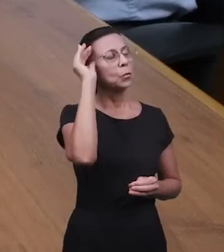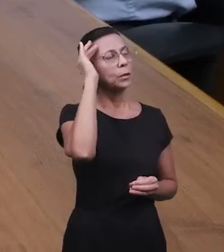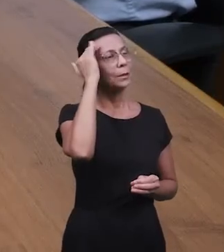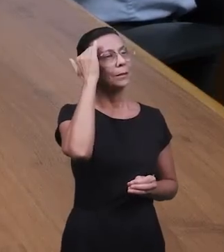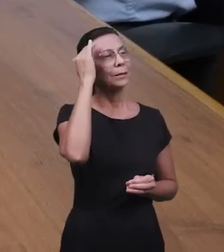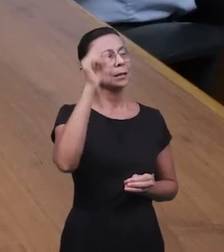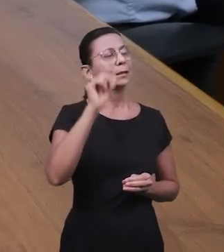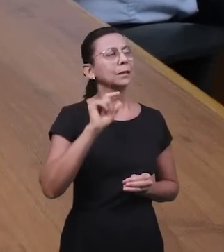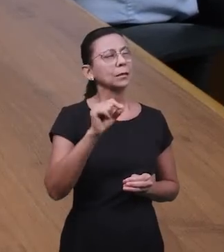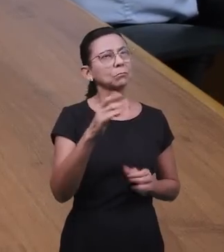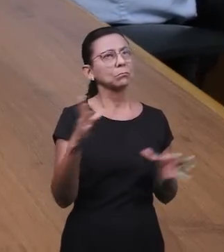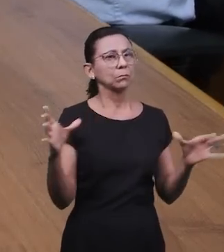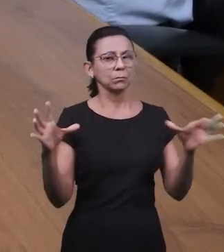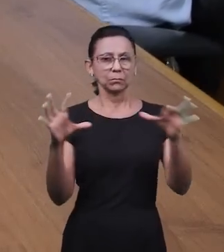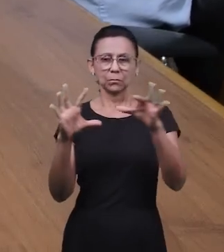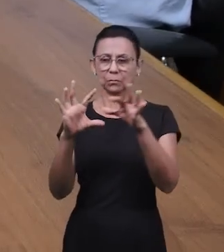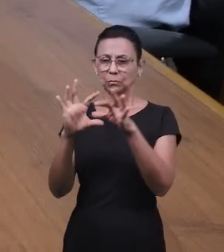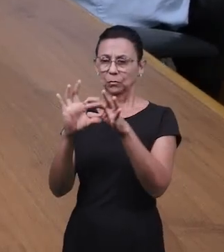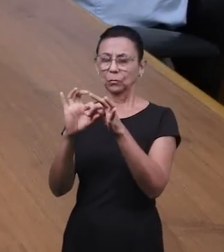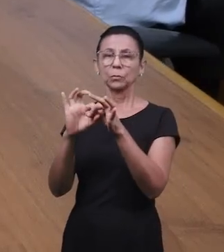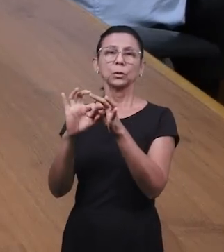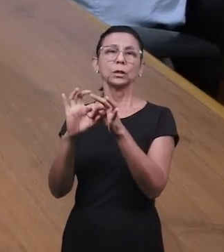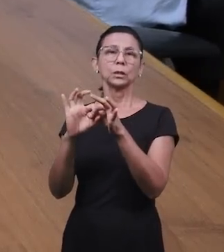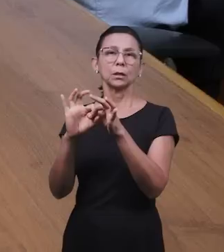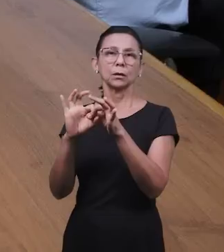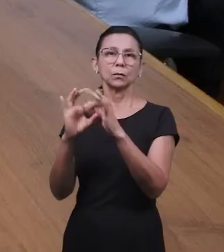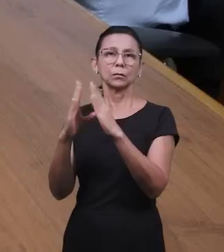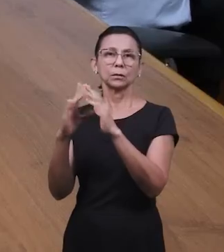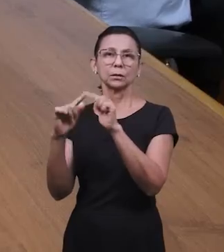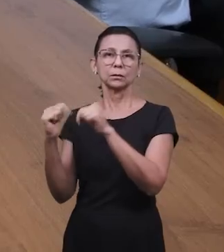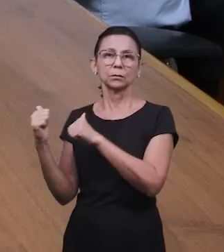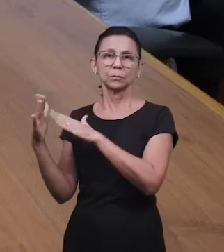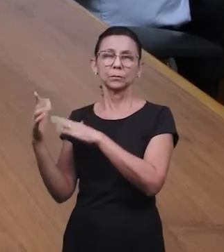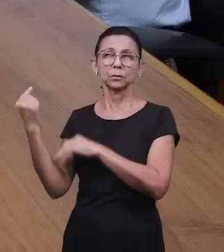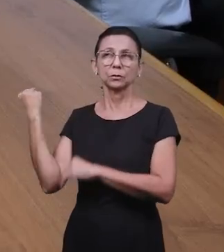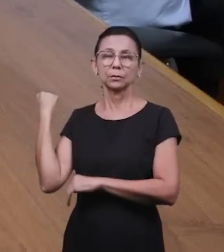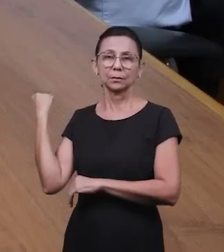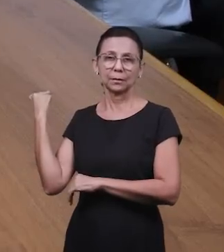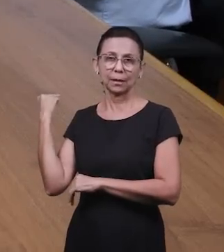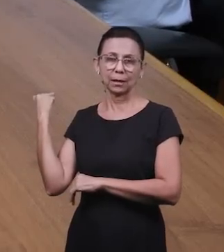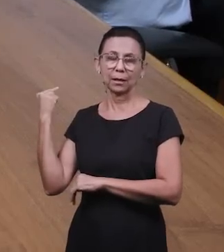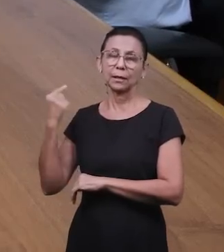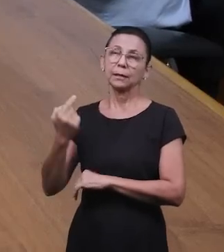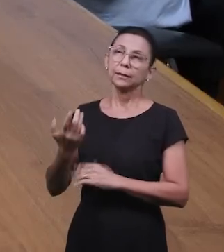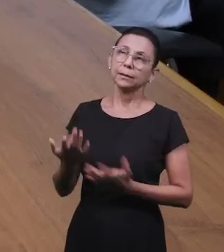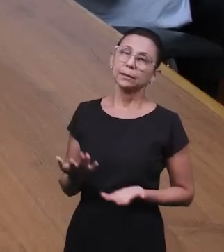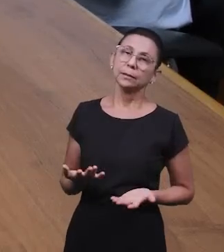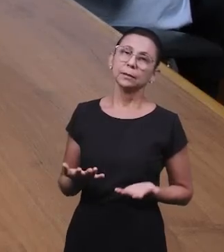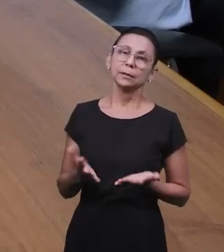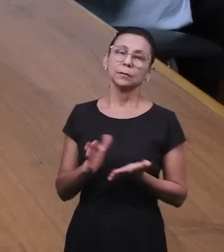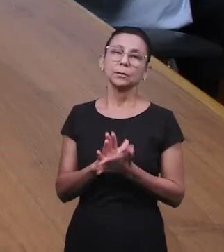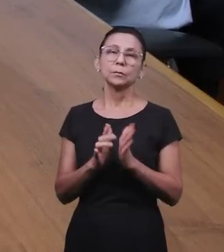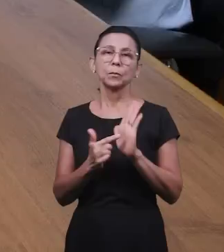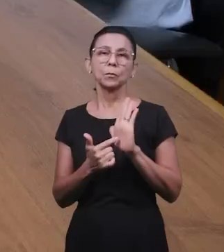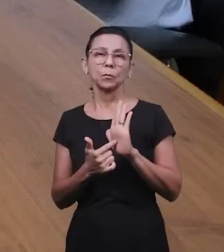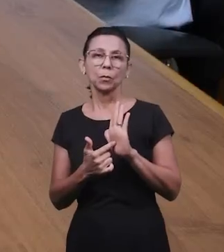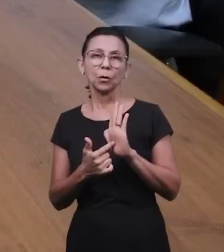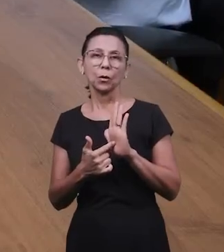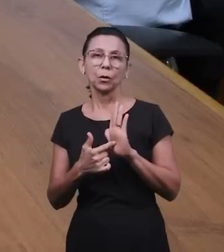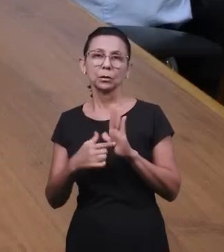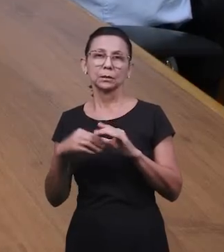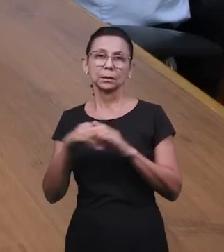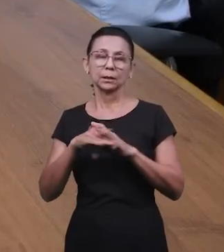entender a comunhão vivida ali na igreja primitiva e aquilo que a palavra nos traz